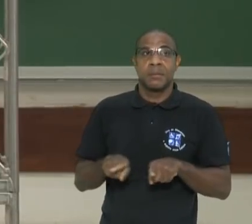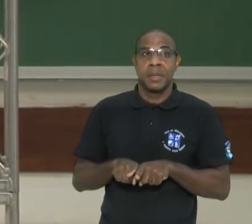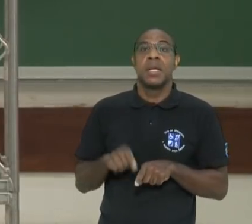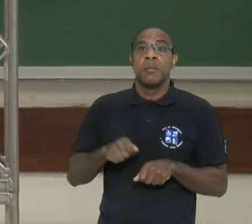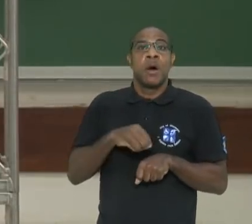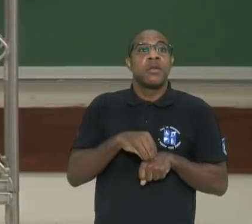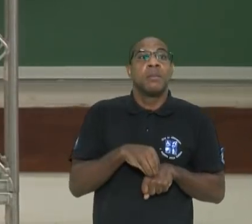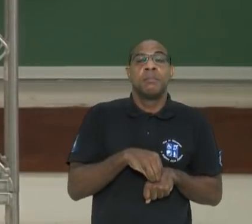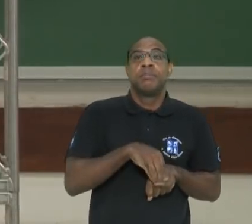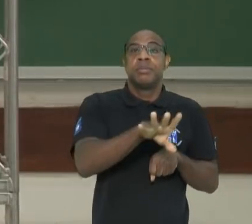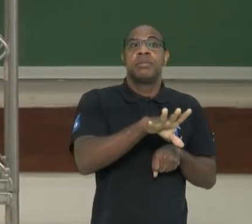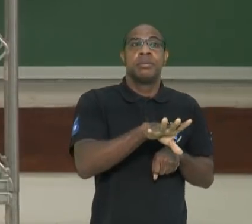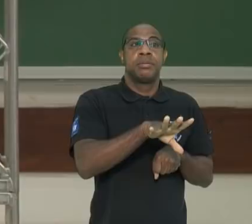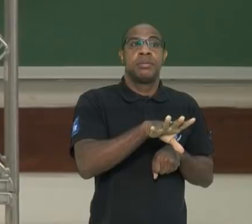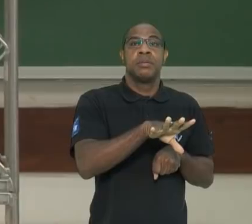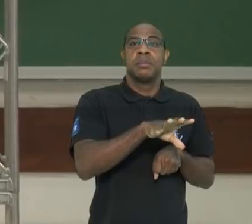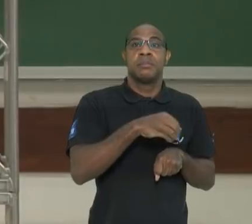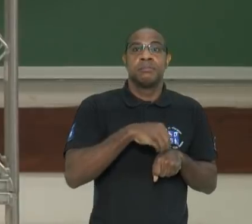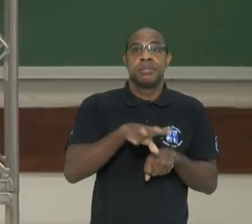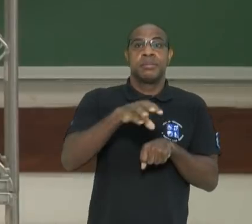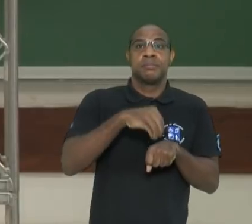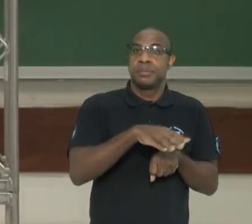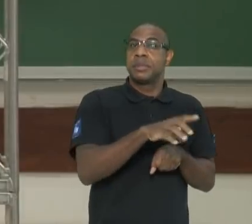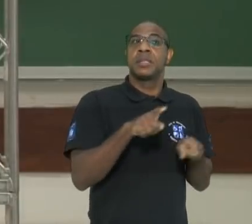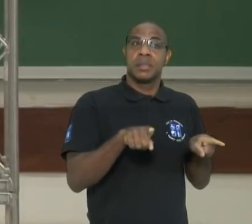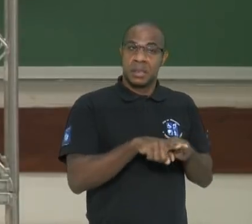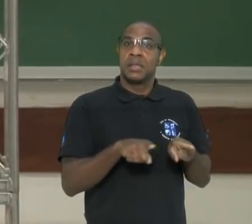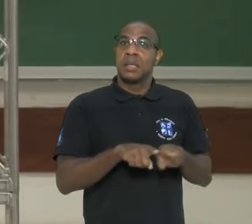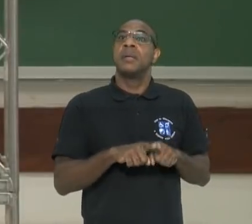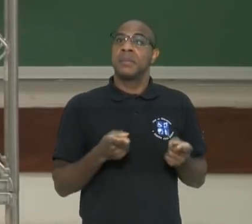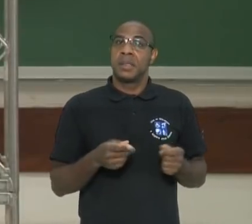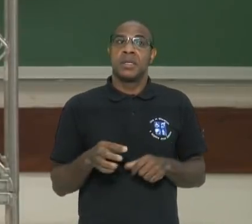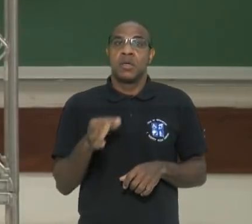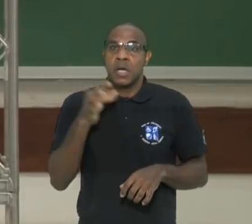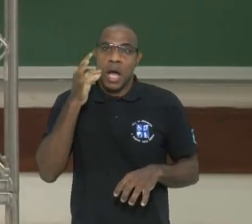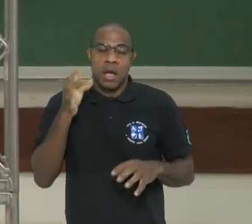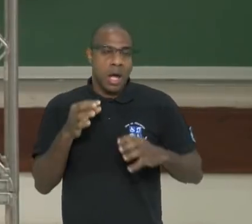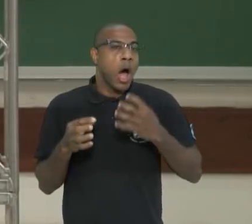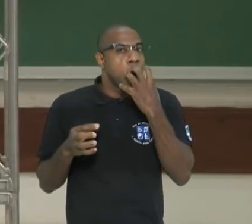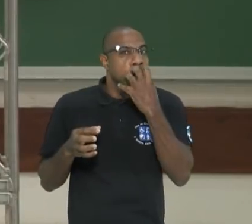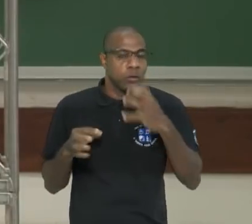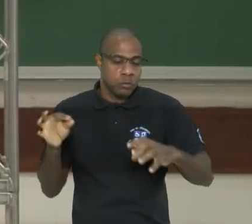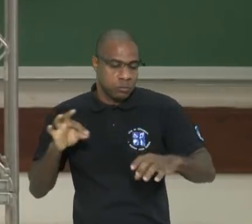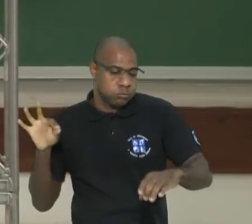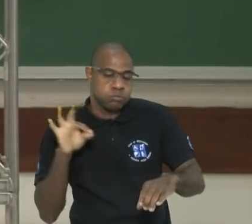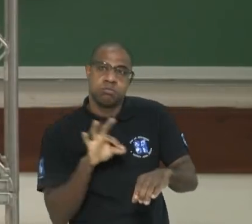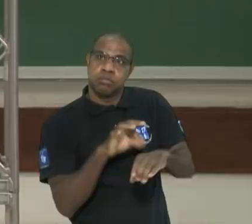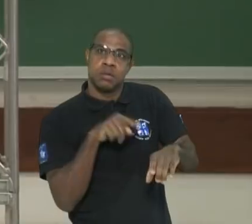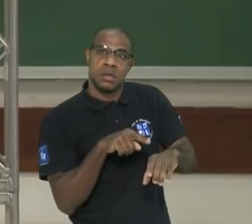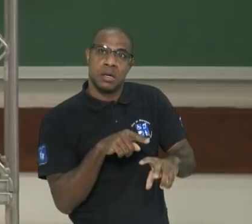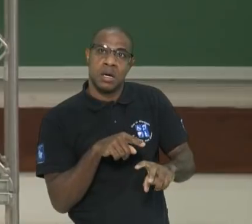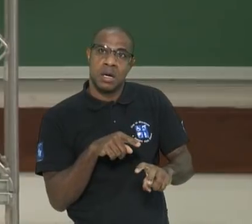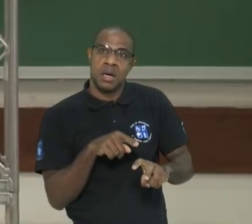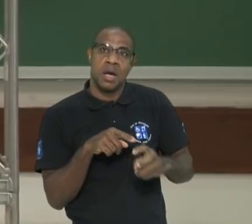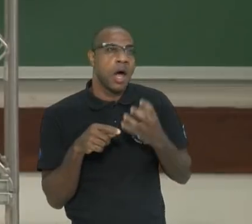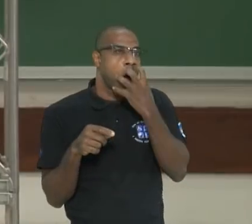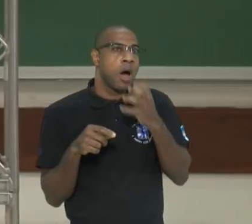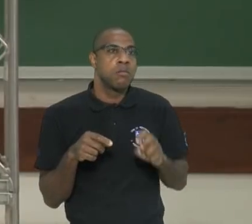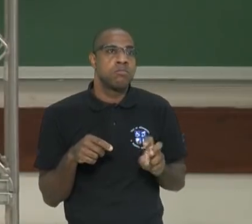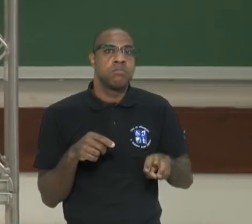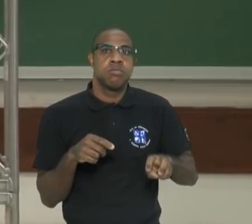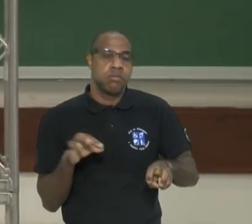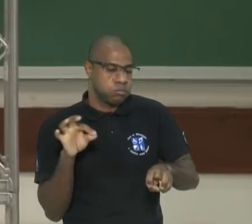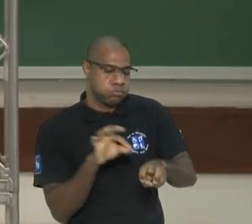isso e acabar sendo picado por um mosquito, e o mosquito acaba transmitindo, então, o